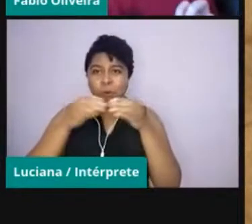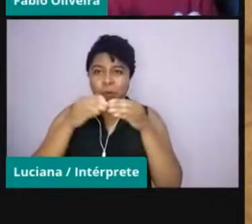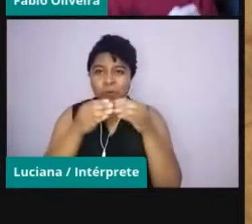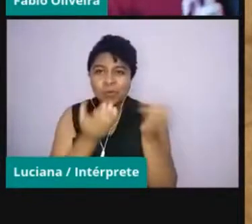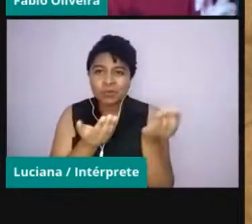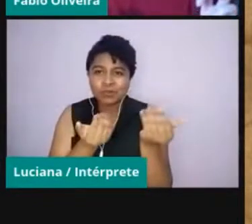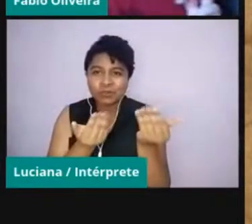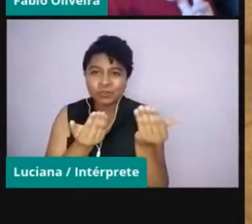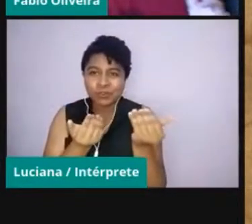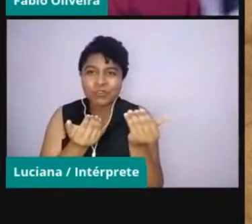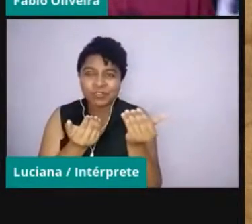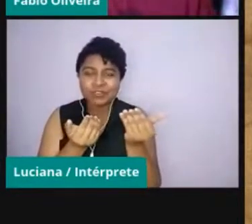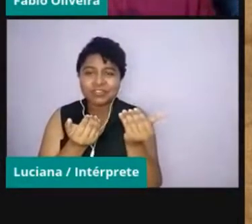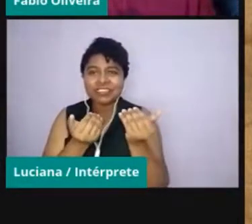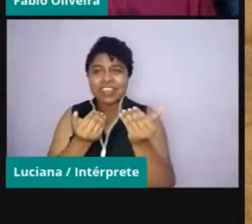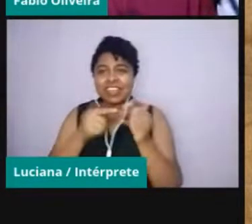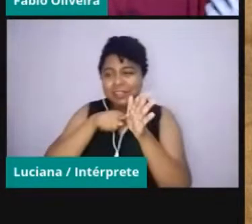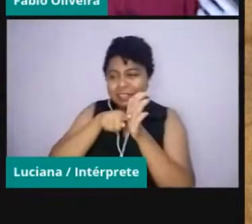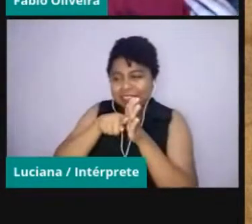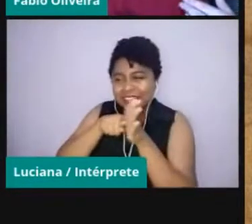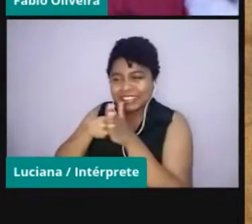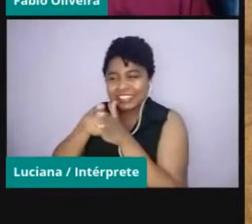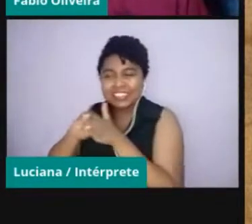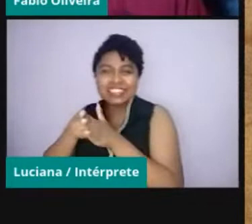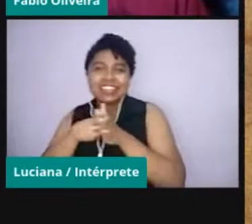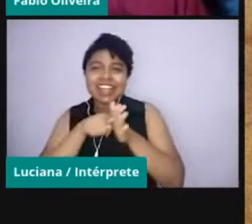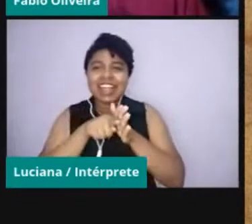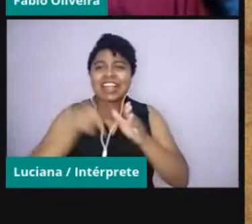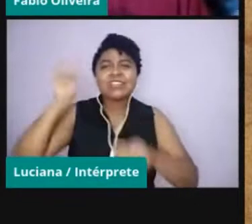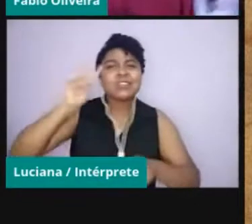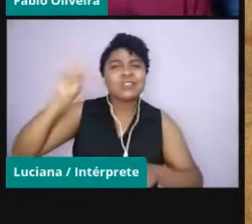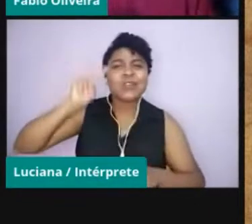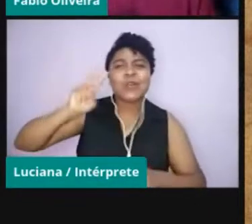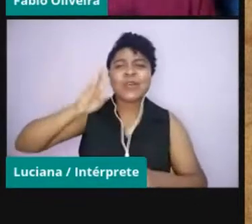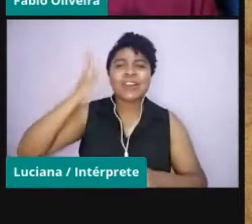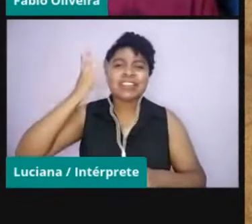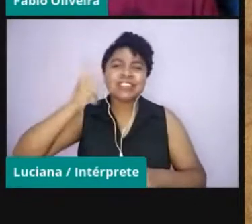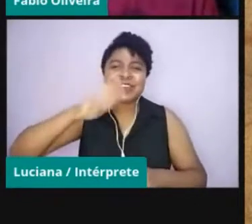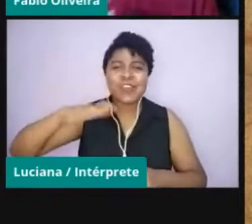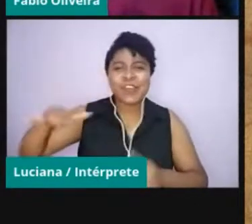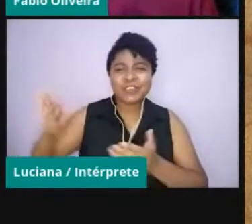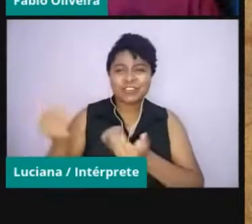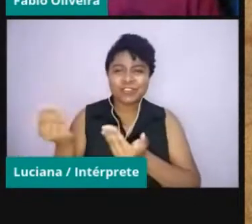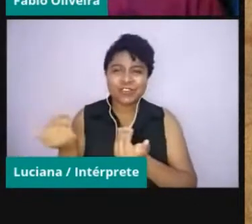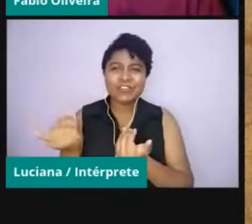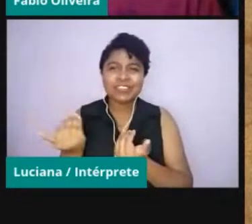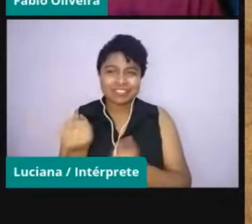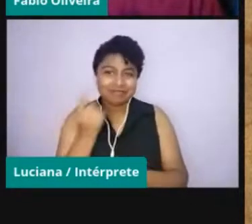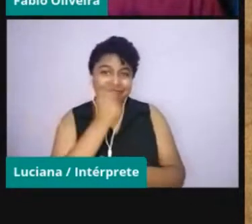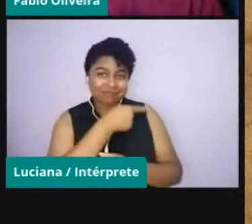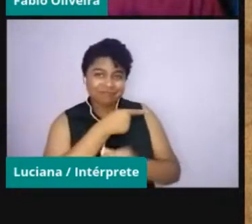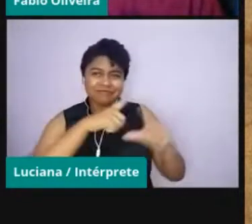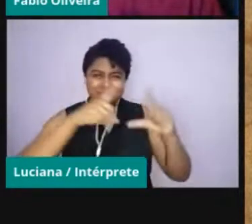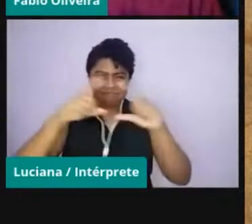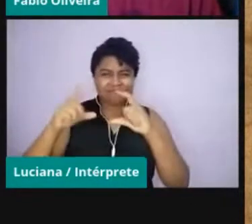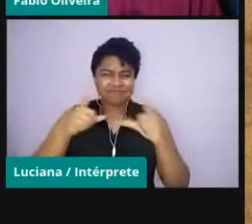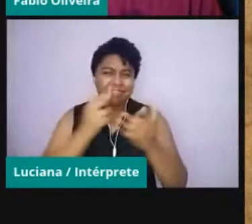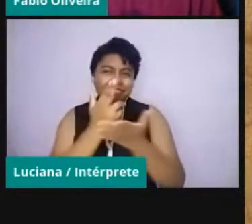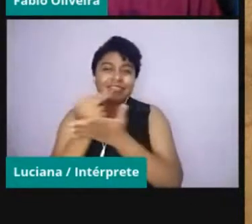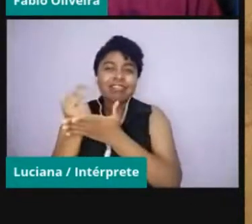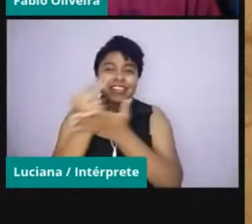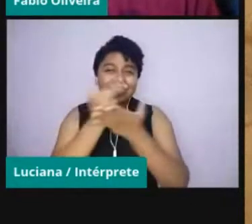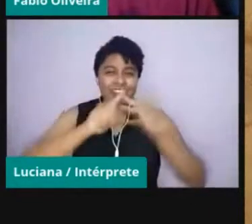por aventuras infanto-juvenis, por exemplo, Scooby-Doo e Stranger Things, que